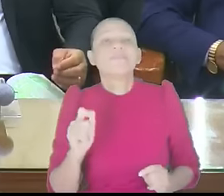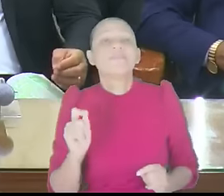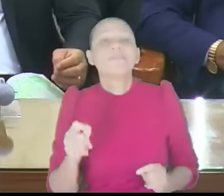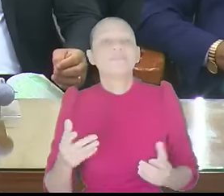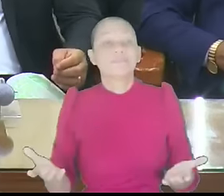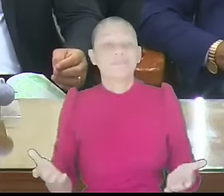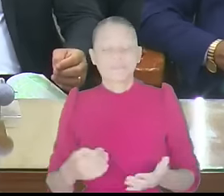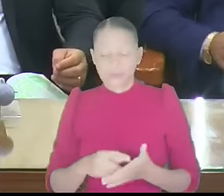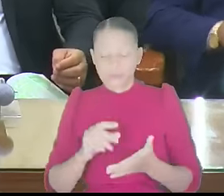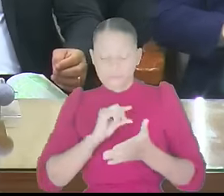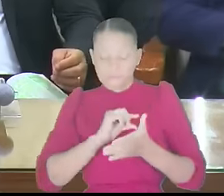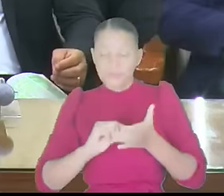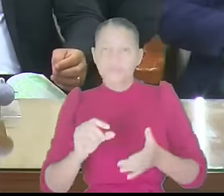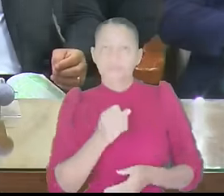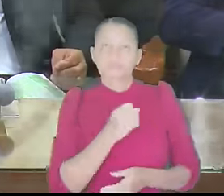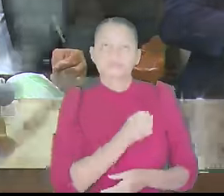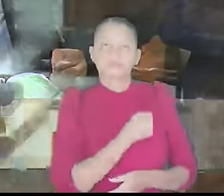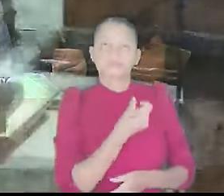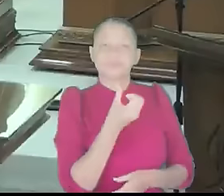Versículo 6.